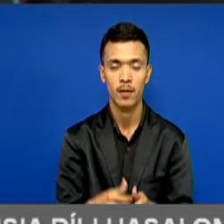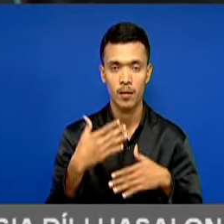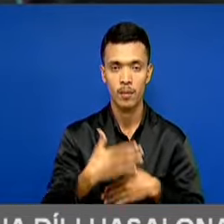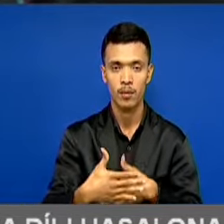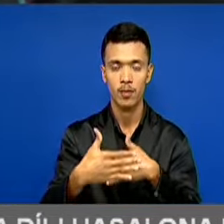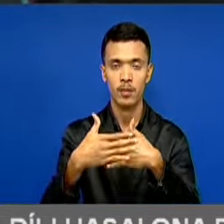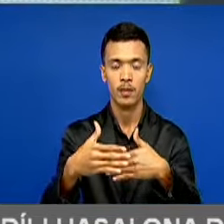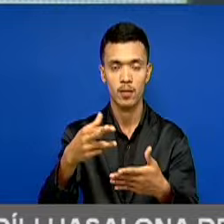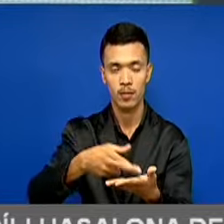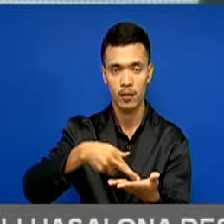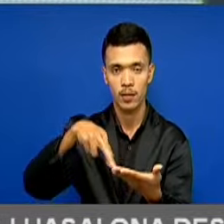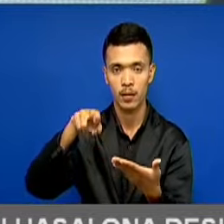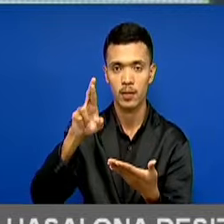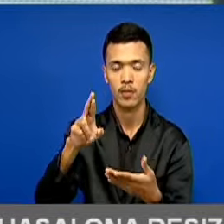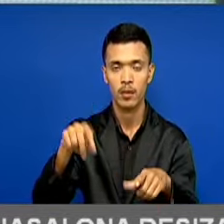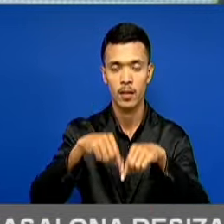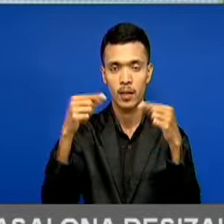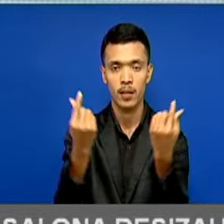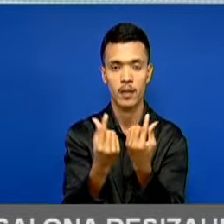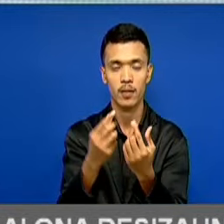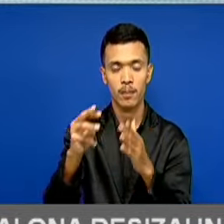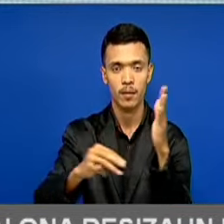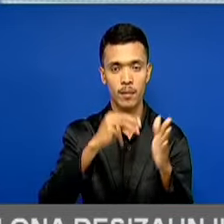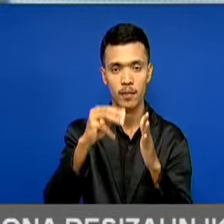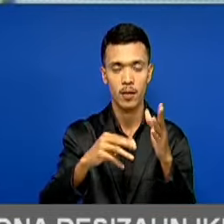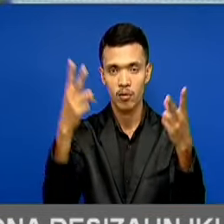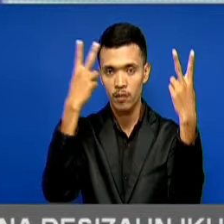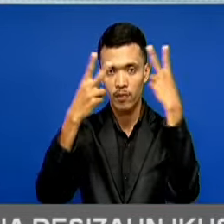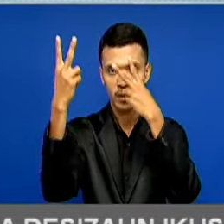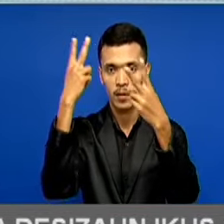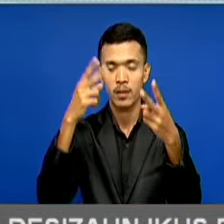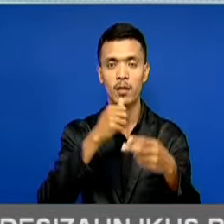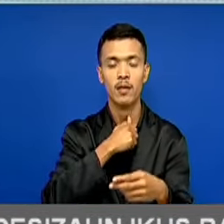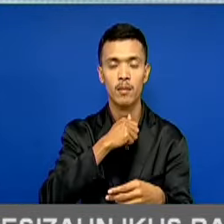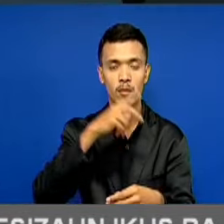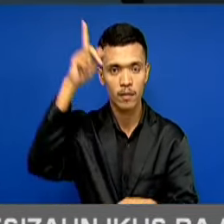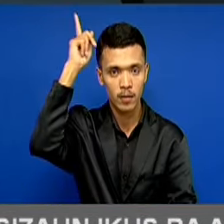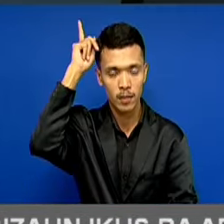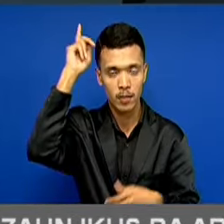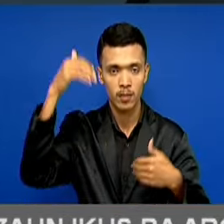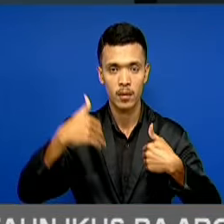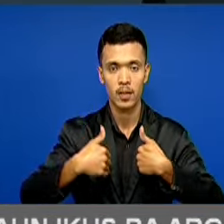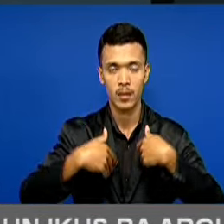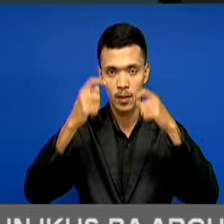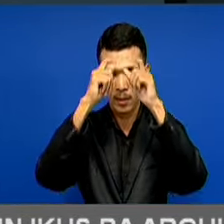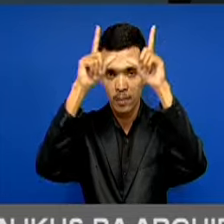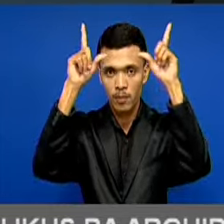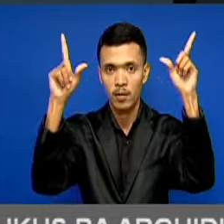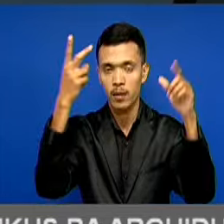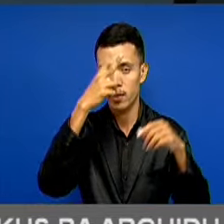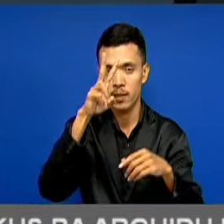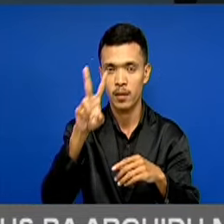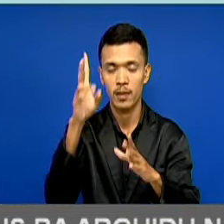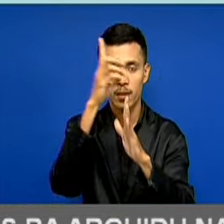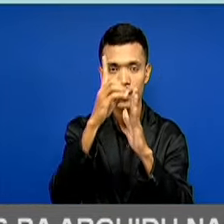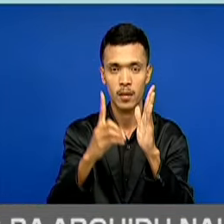processo acreditação, né? Equipa mídia, visita Papa Francisco em Timor-Leste, se verifica ba dados no